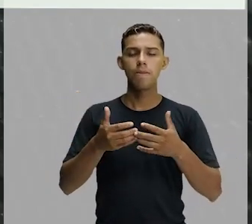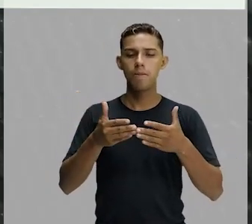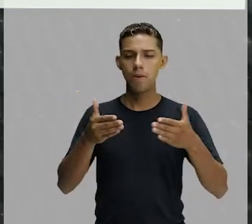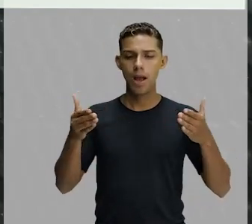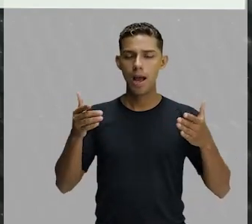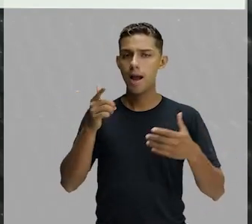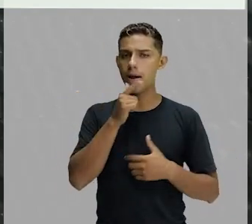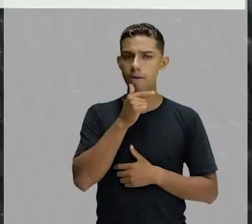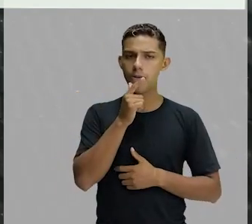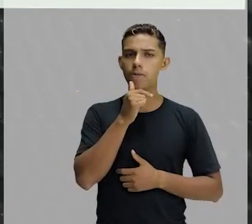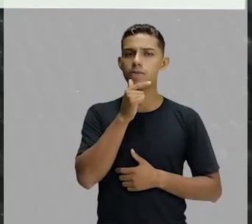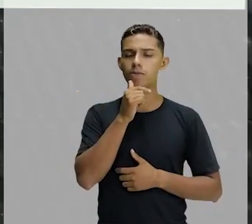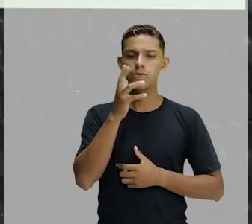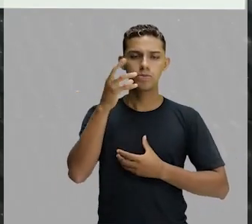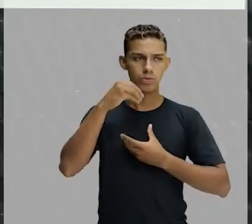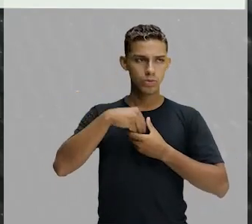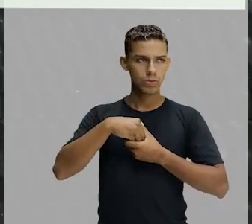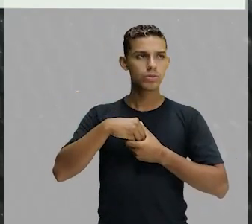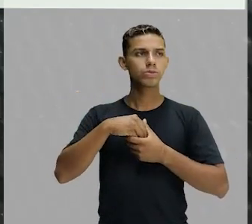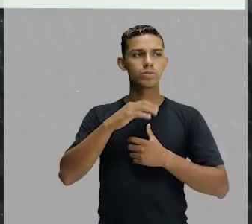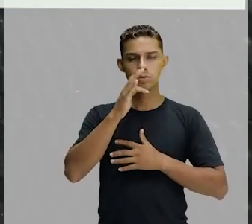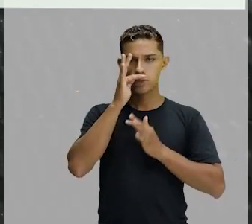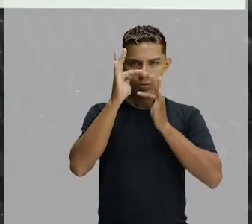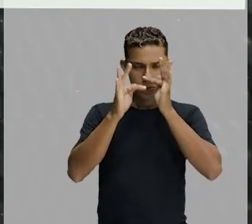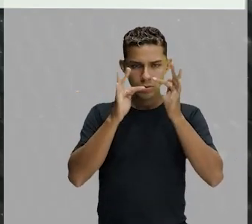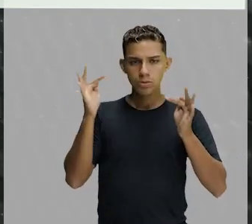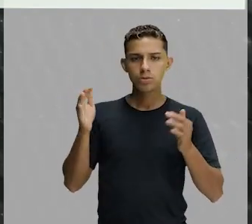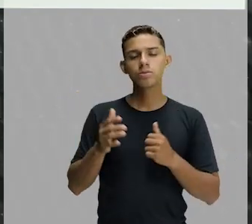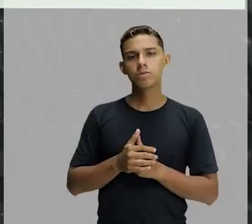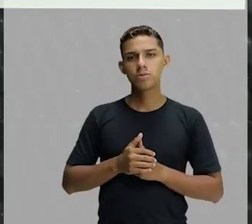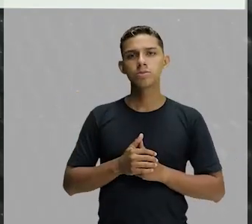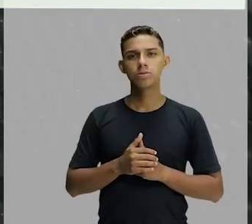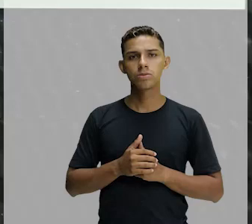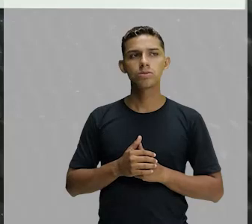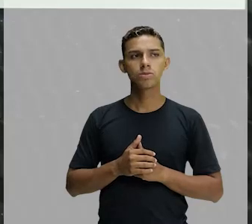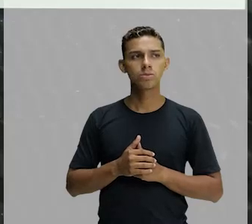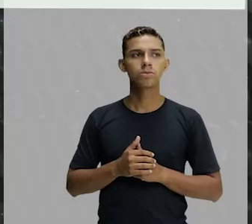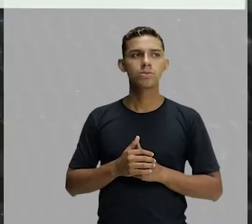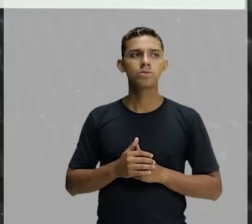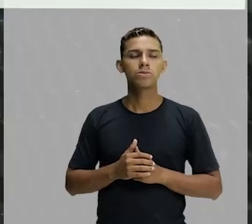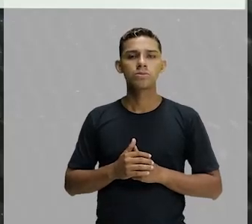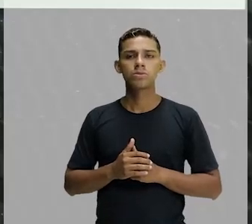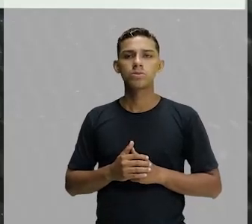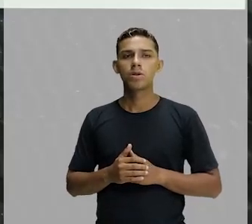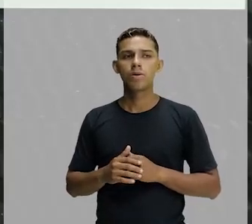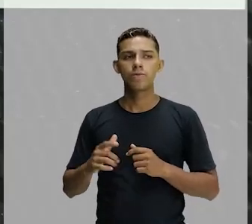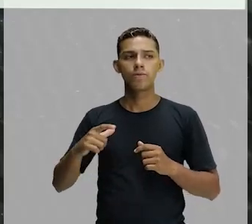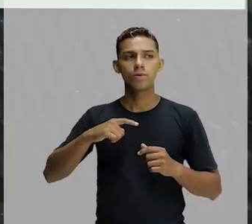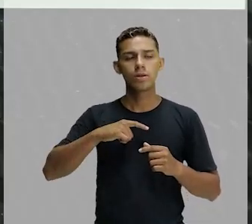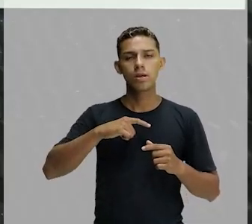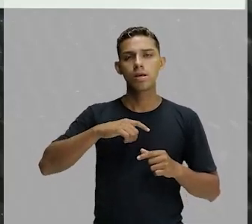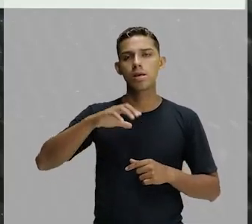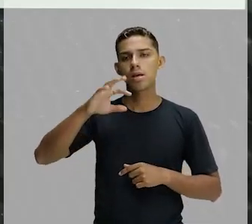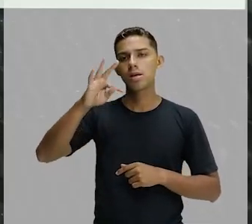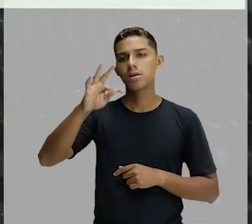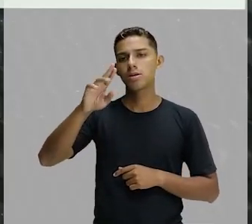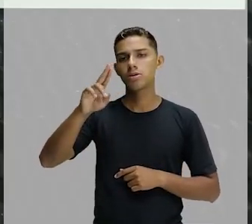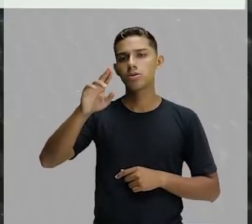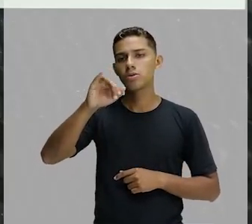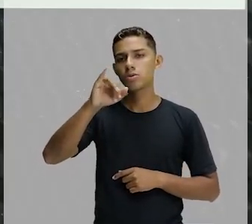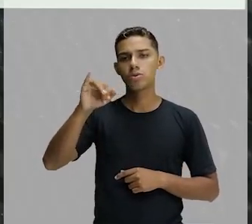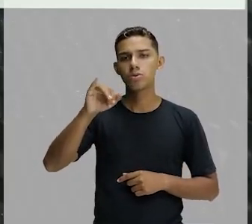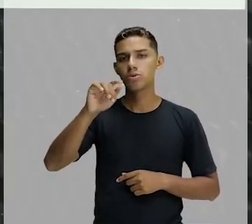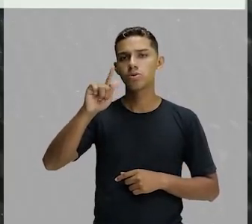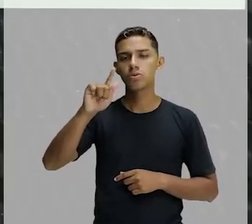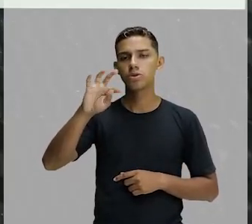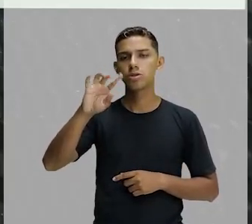bastante água dentro da planta, essas células vão ficar cheias de água, elas vão ficar túrgidas. Então, quando elas ficam